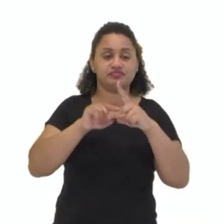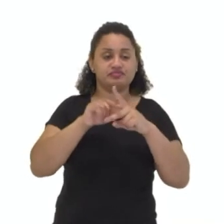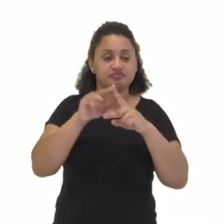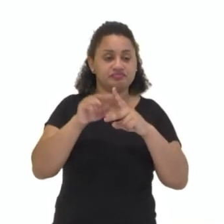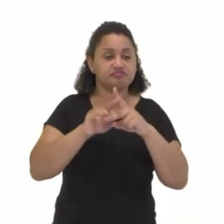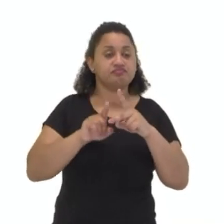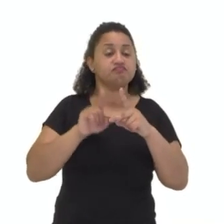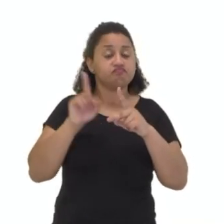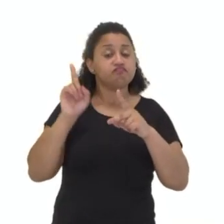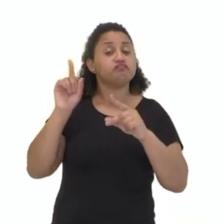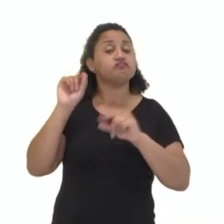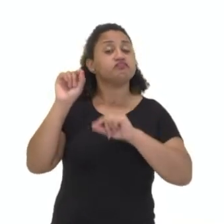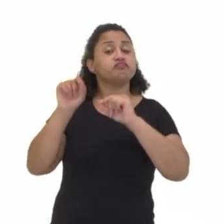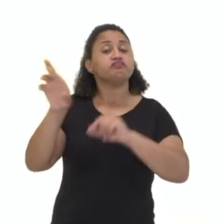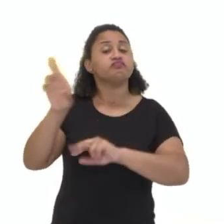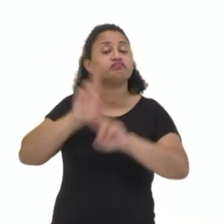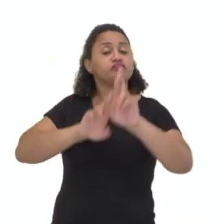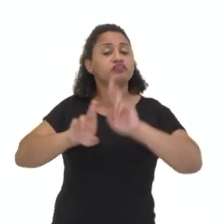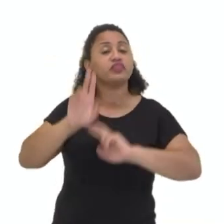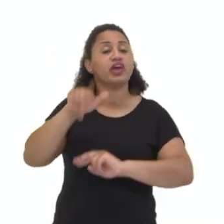caso aqui me deu